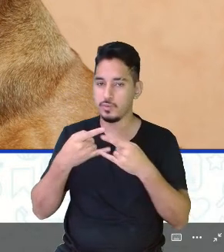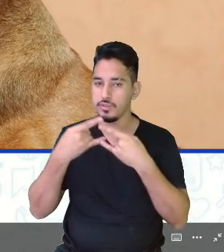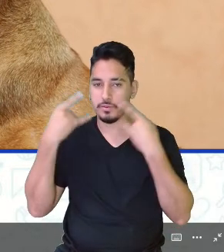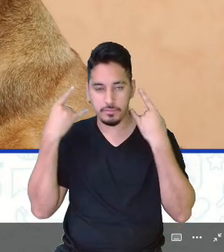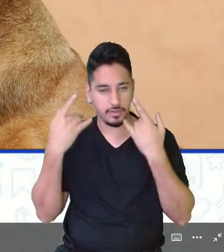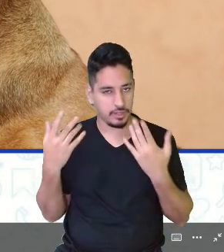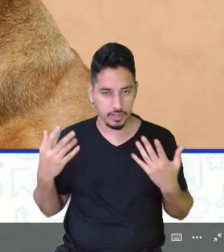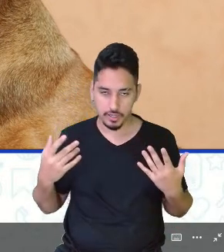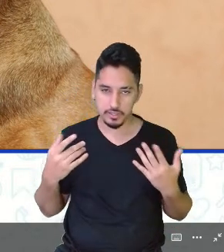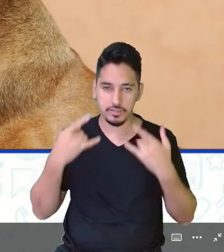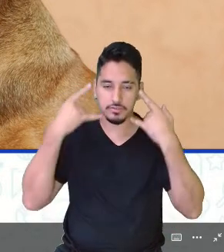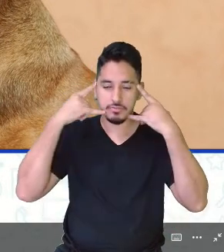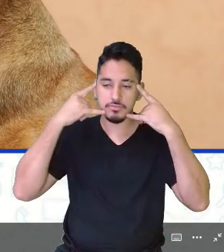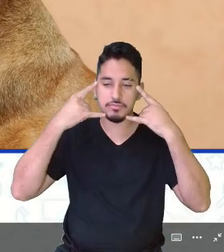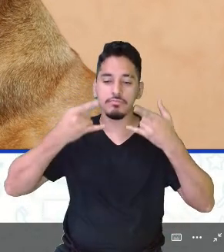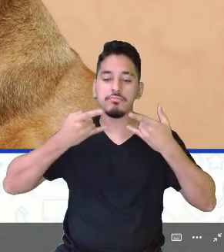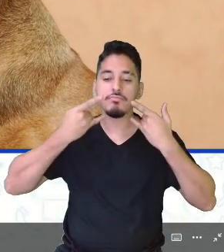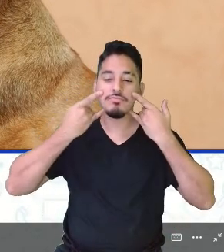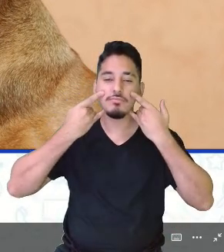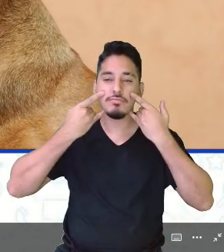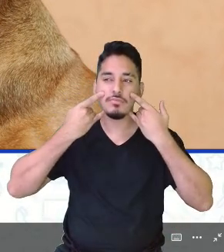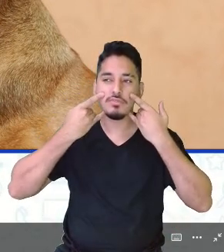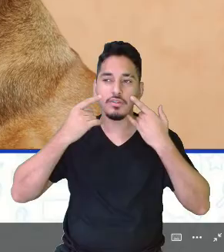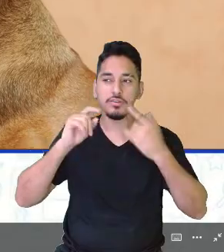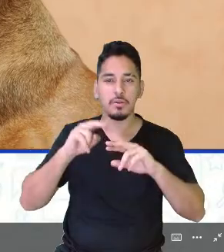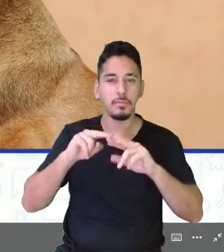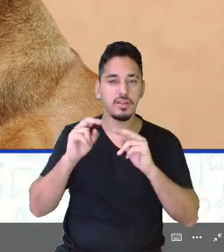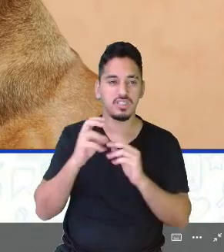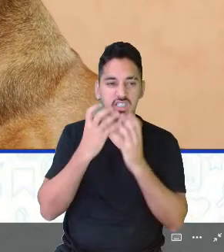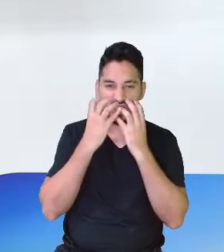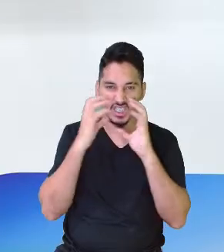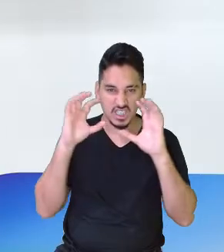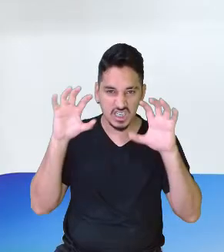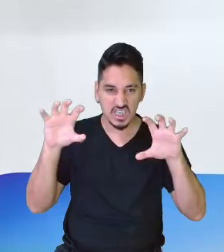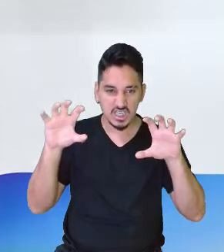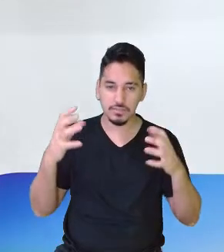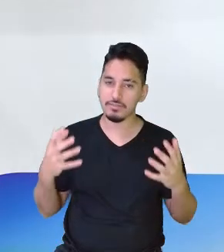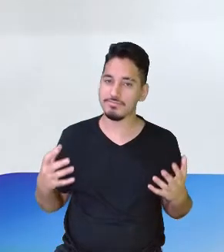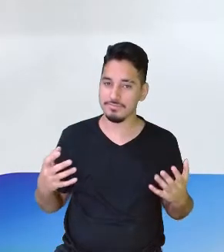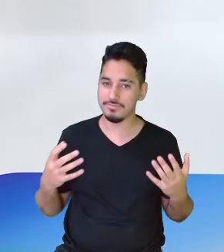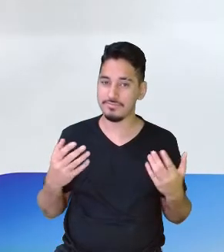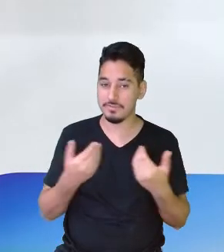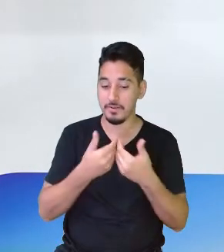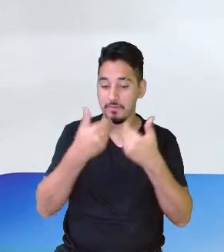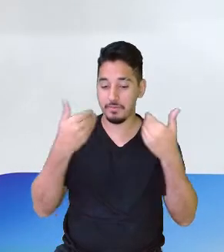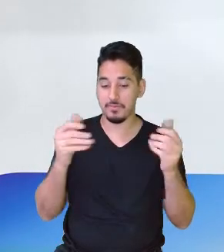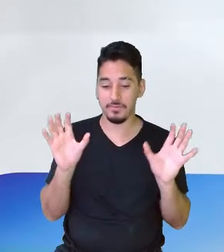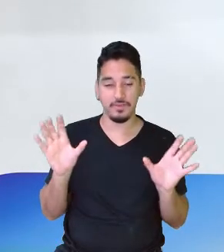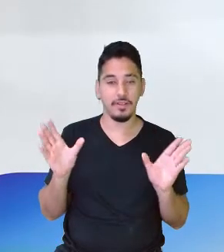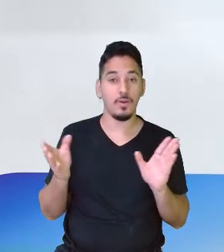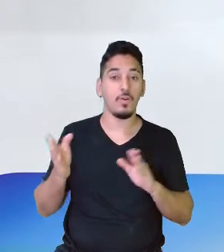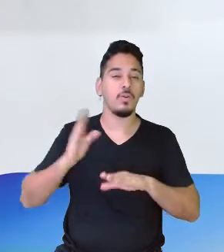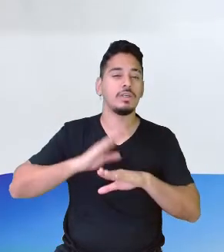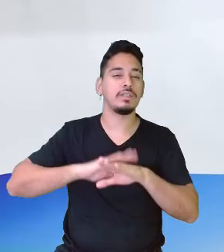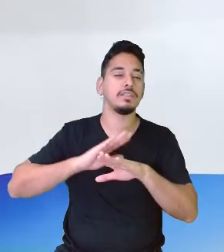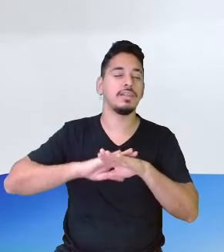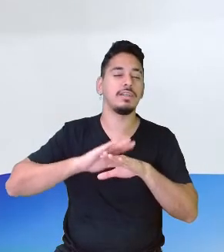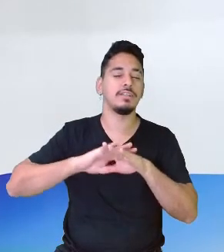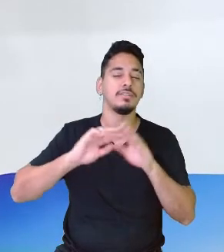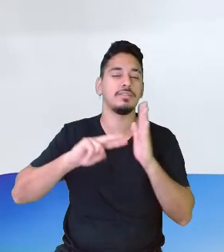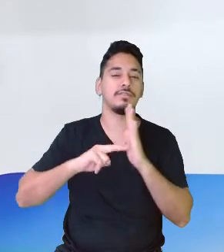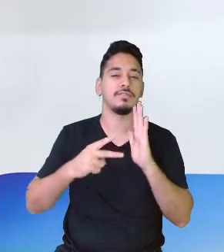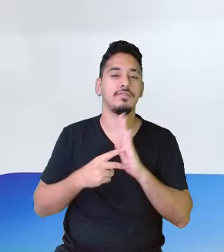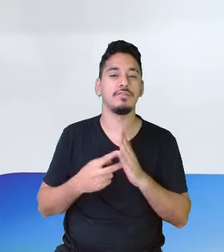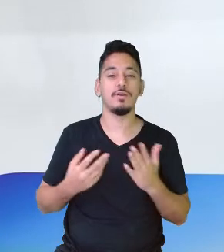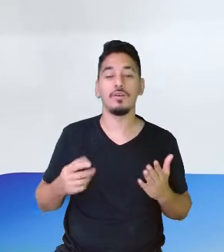usa máscara no queixo e é anti-vacina, a gente faz o quê? Parece um cachorro raivoso. Então, o subentendido aí, ele